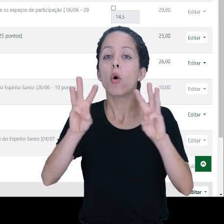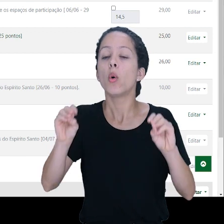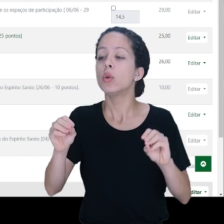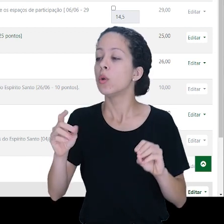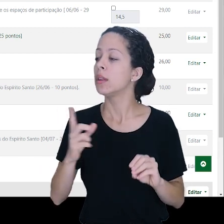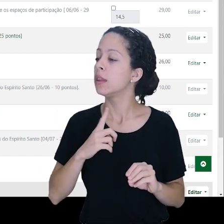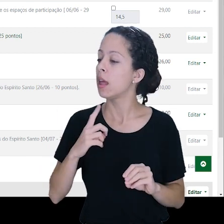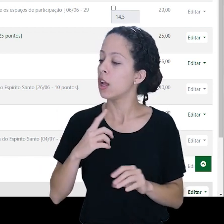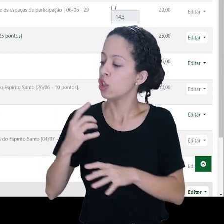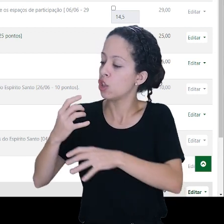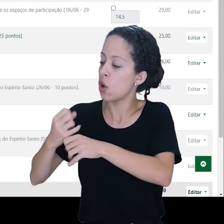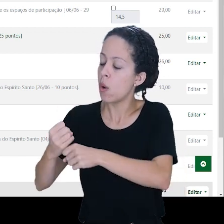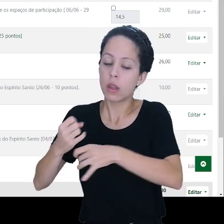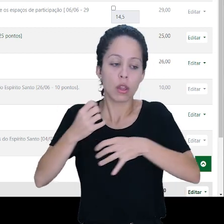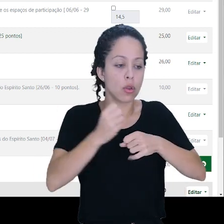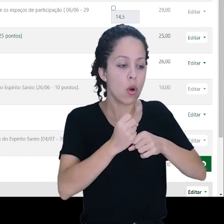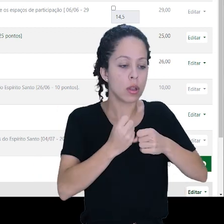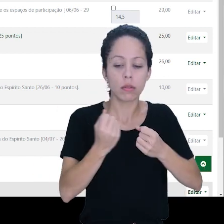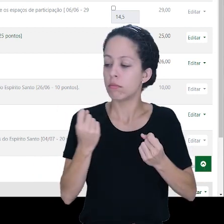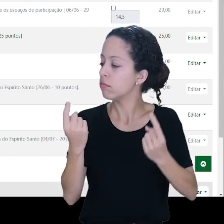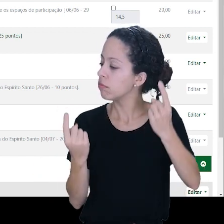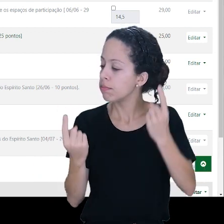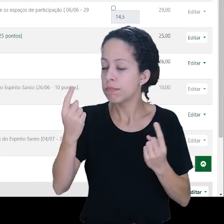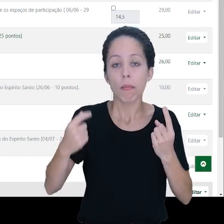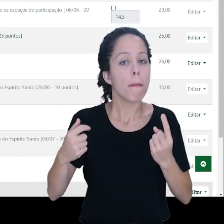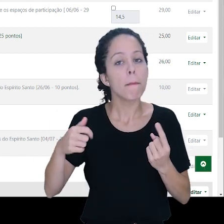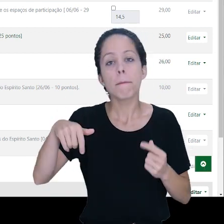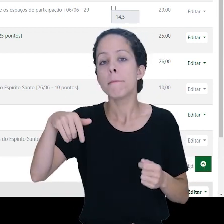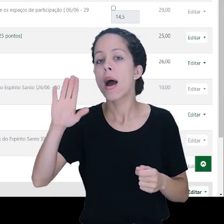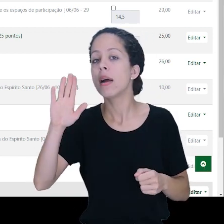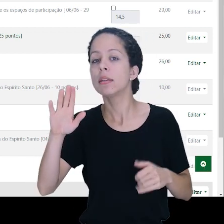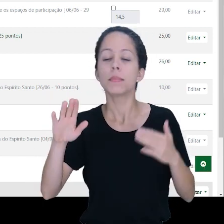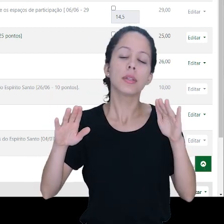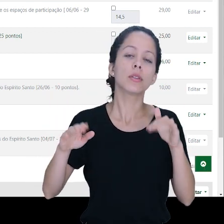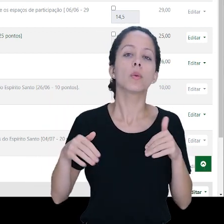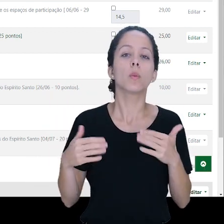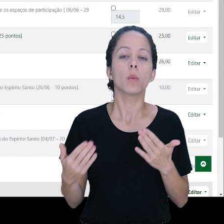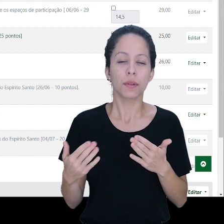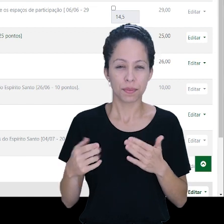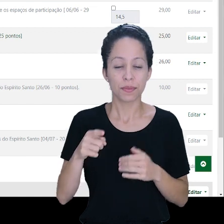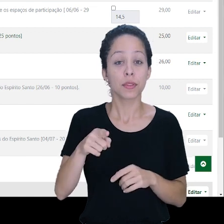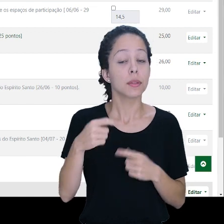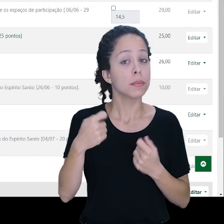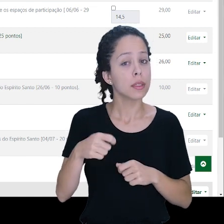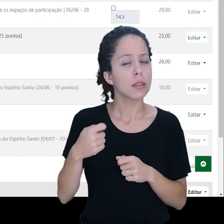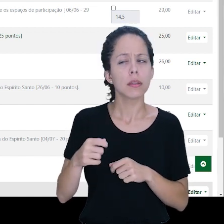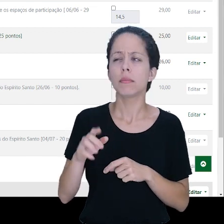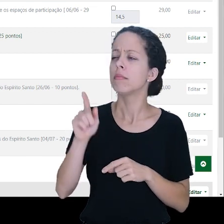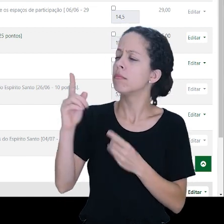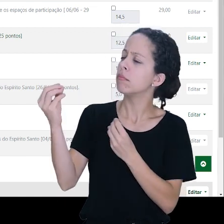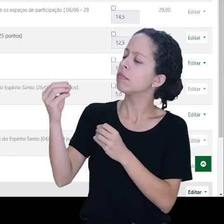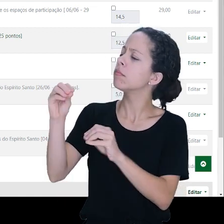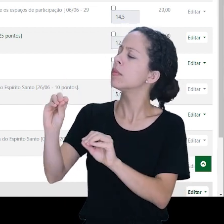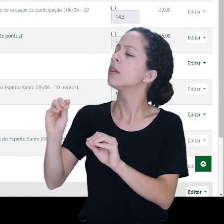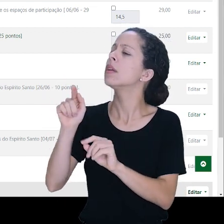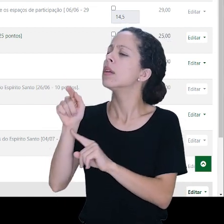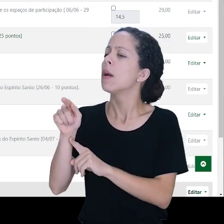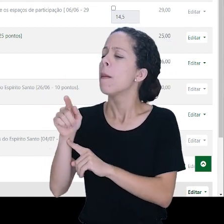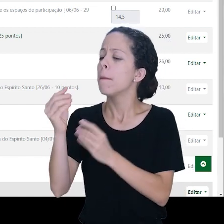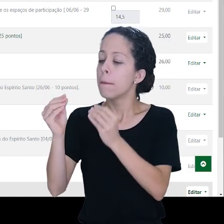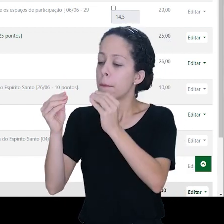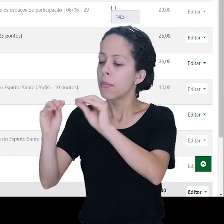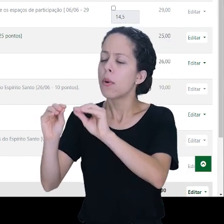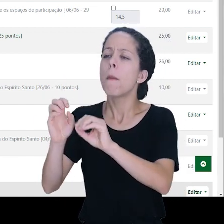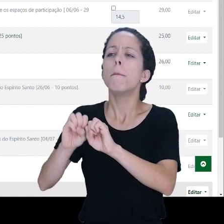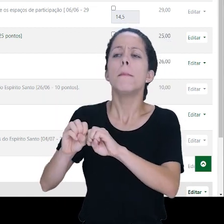que ele deve fazer então aqui nesse caso o que que você quer que ele faça entre atividade a recuperação a que ele pegue a maior nota Então